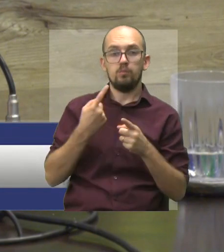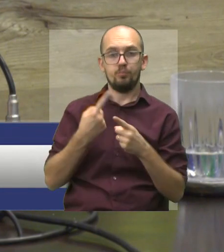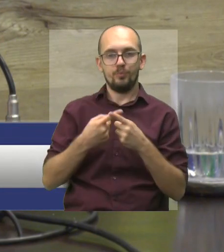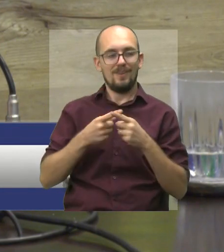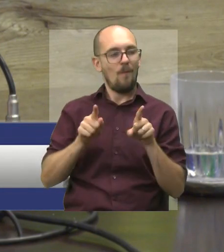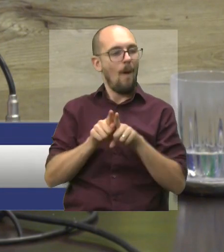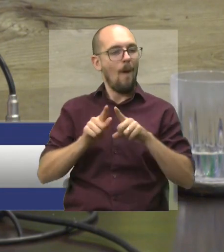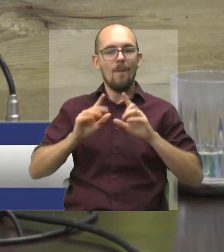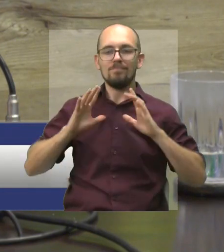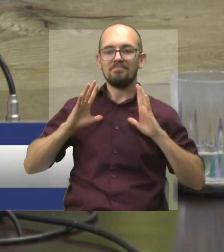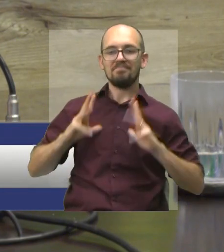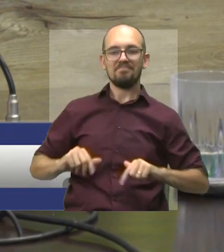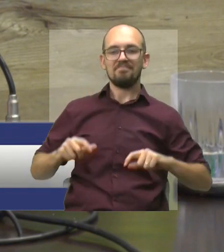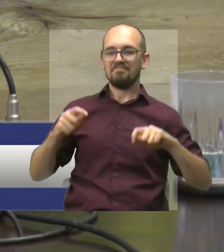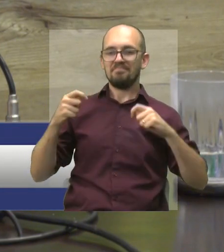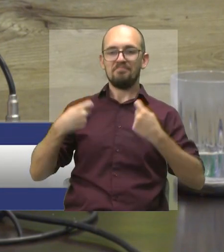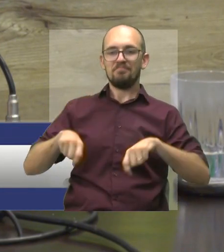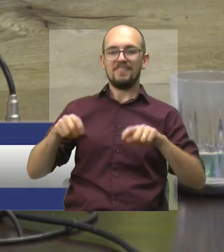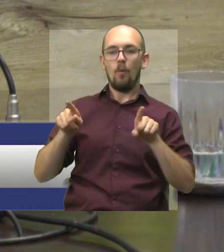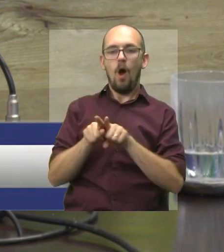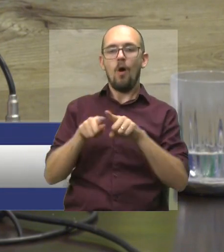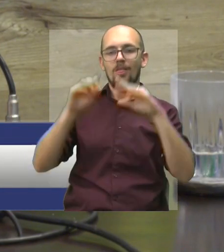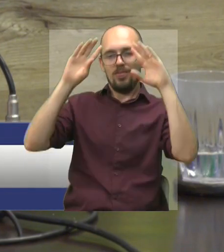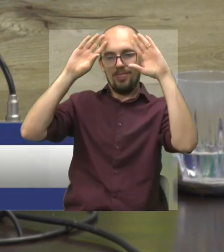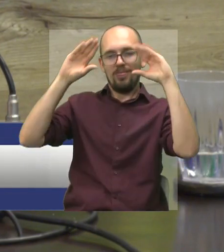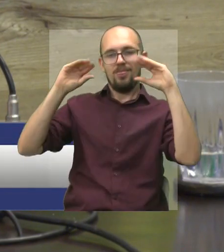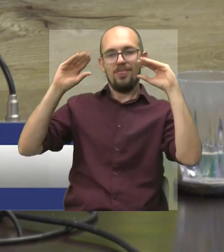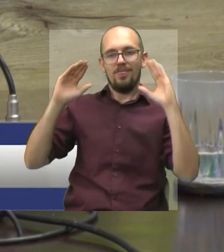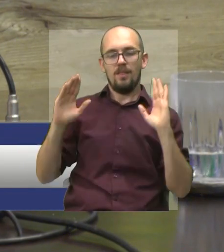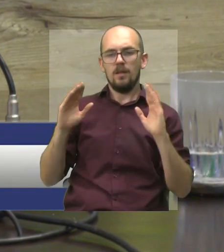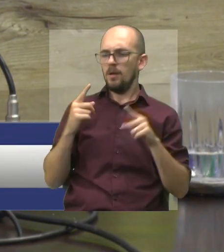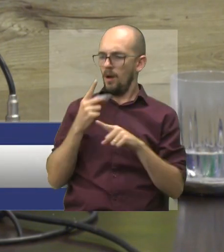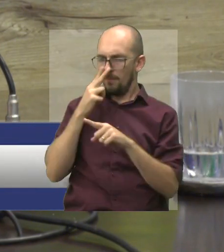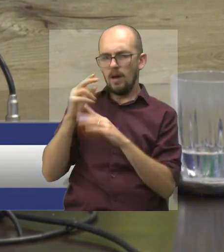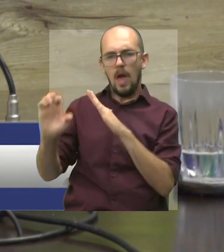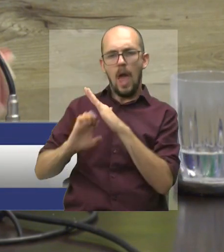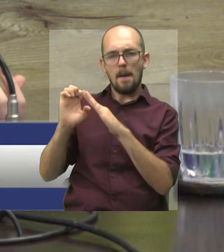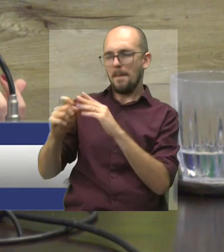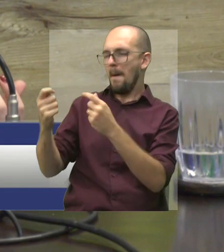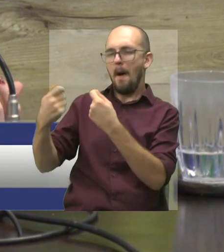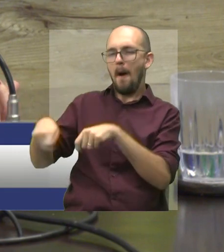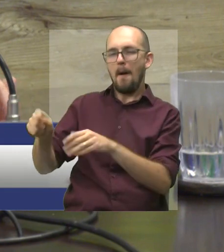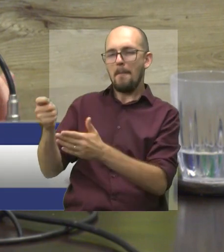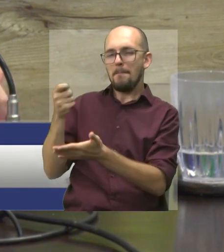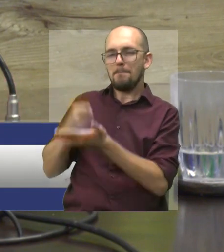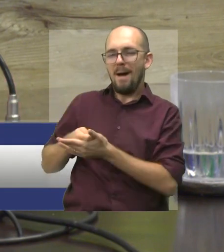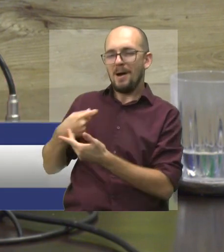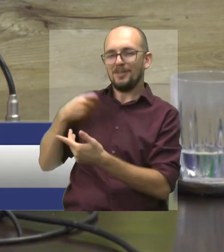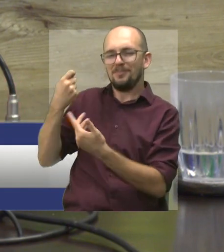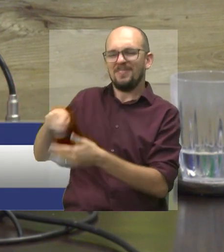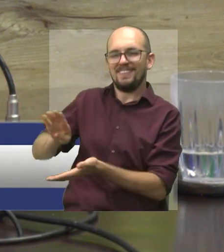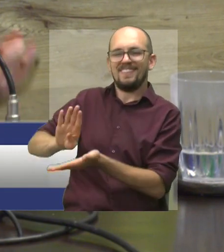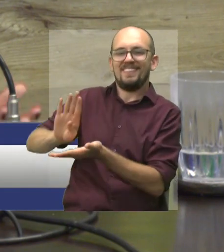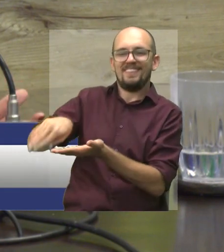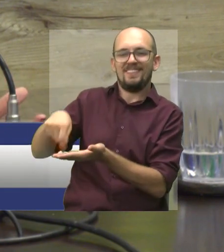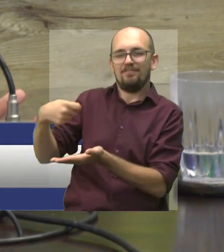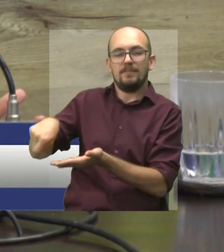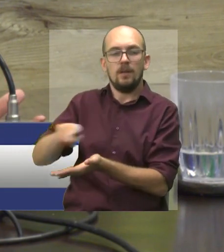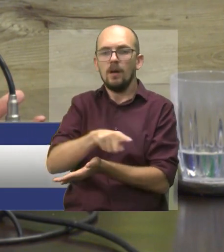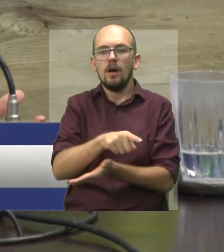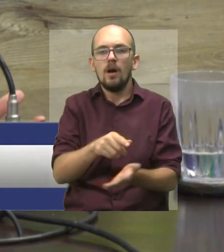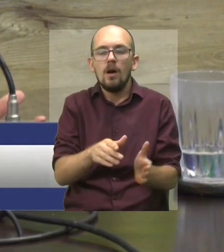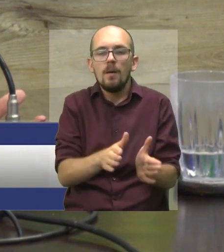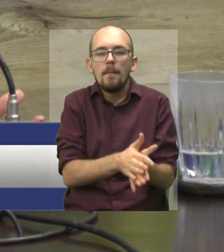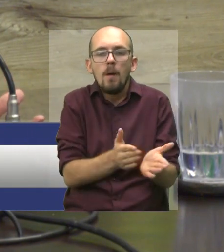que, para alguns casos, eu posso abrir mão e, para outros, eu posso cobrar mais ou dar